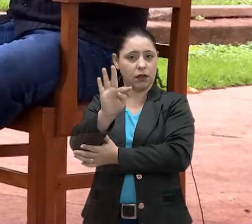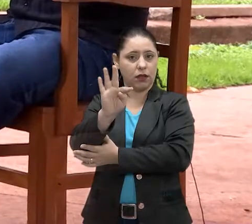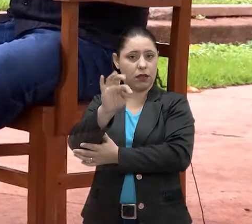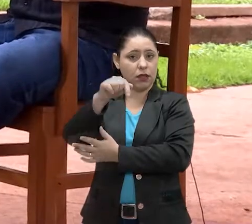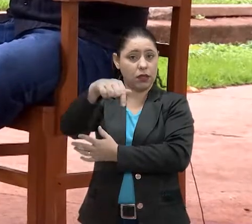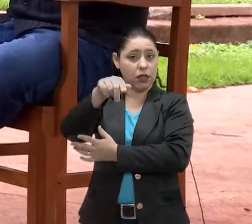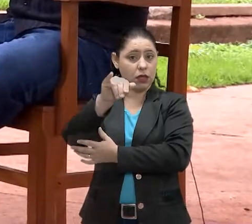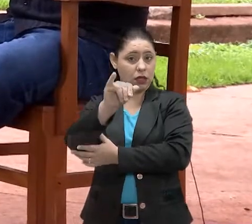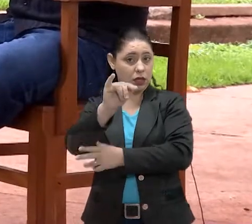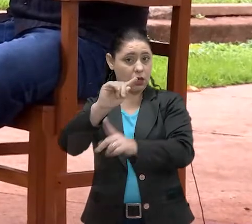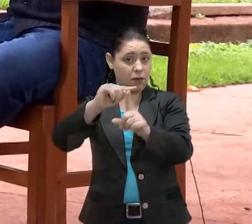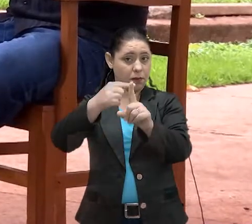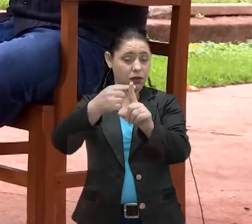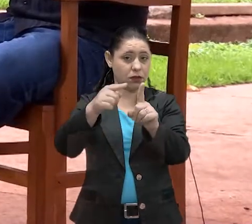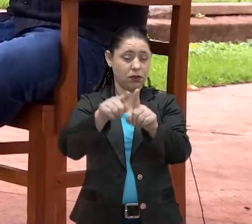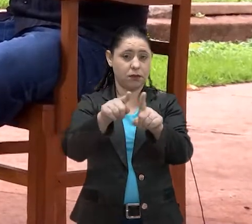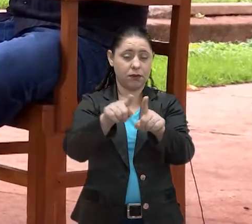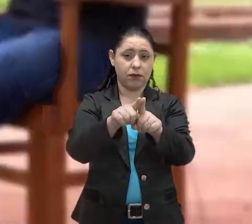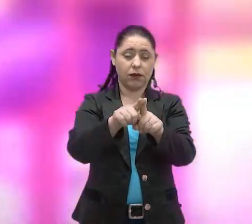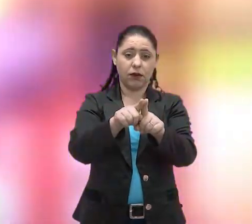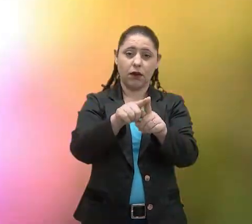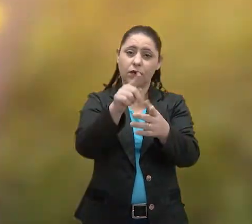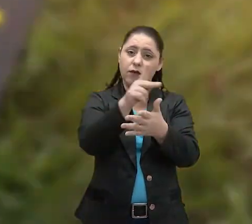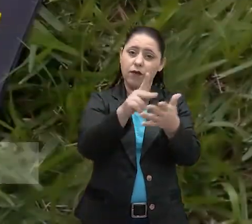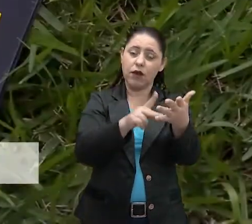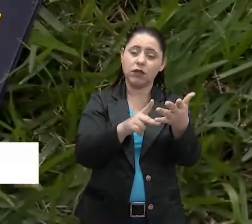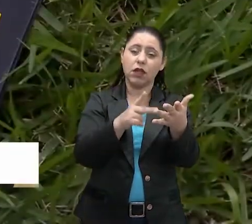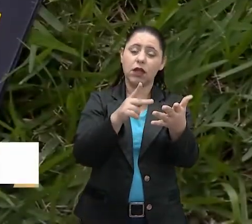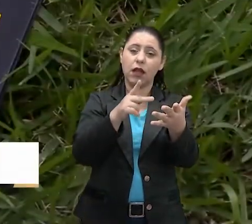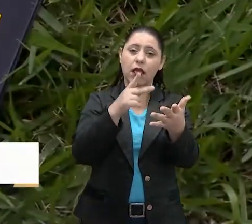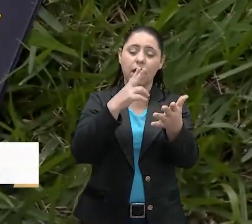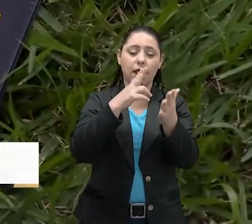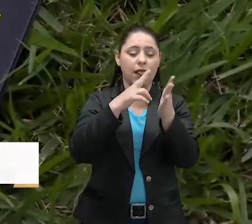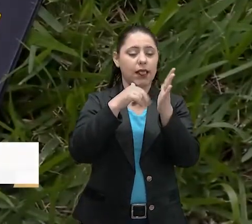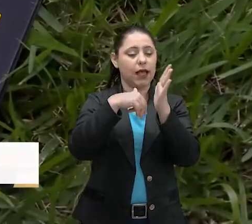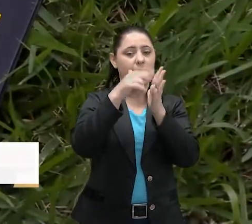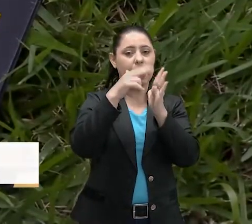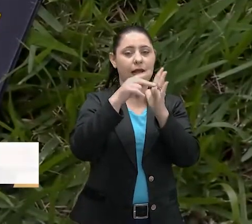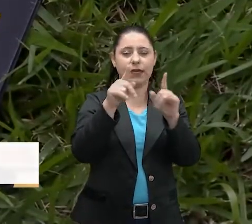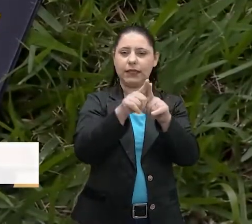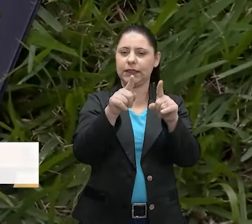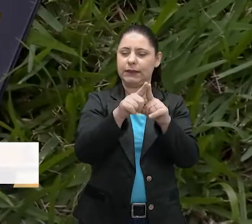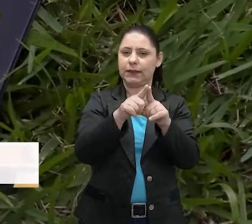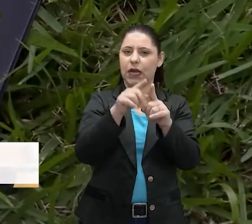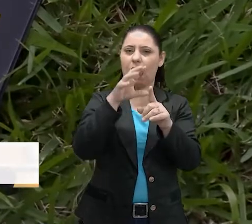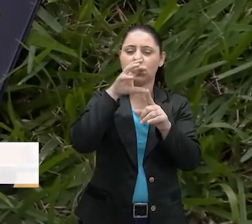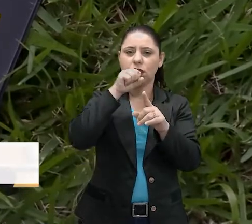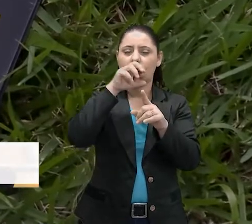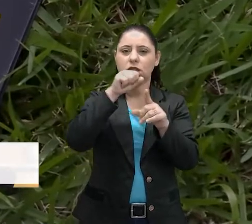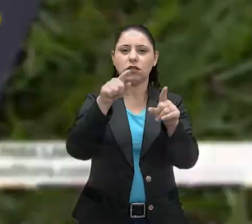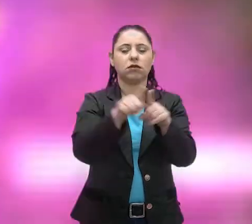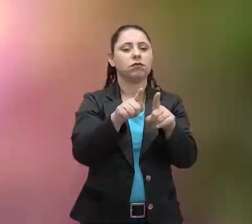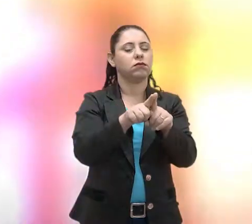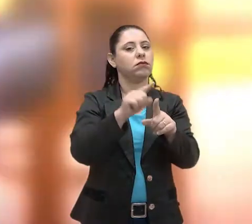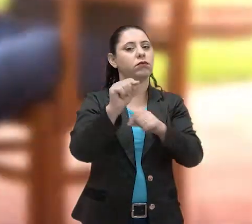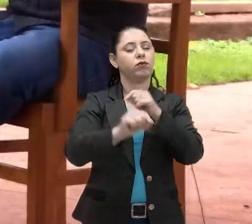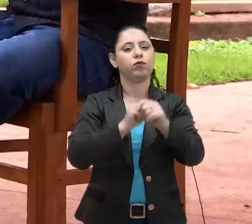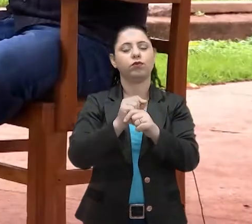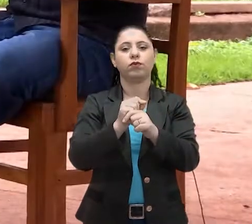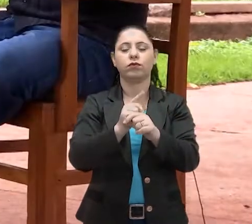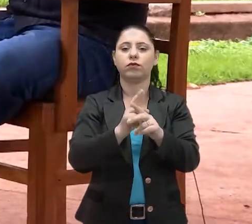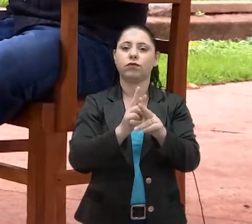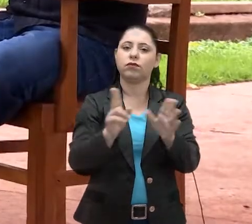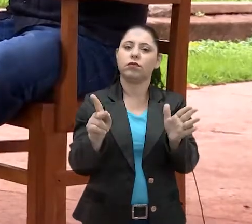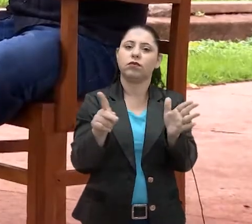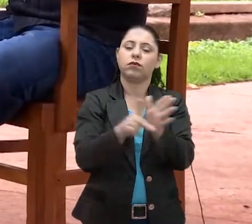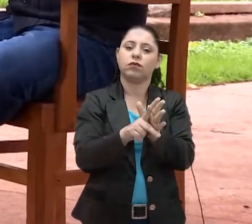Ele também é autor de Versos para Lamber e Versos para Mastigar. Já organizou antologias com escritores regionais